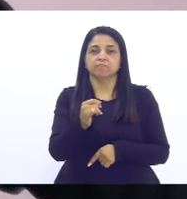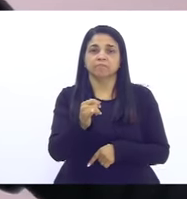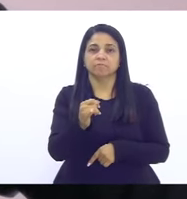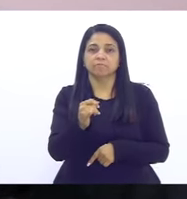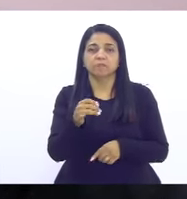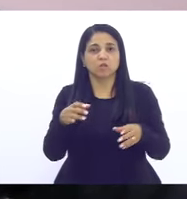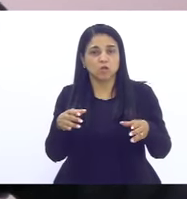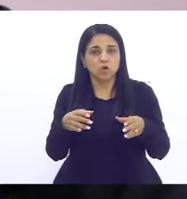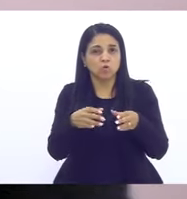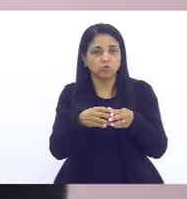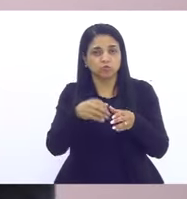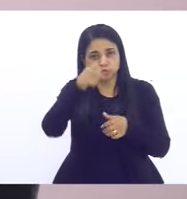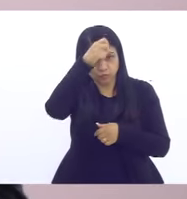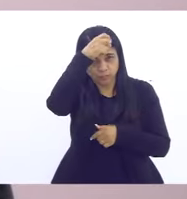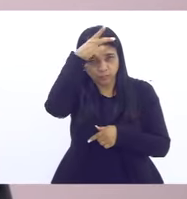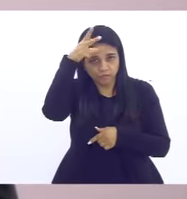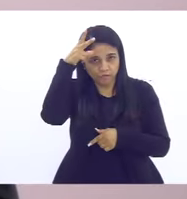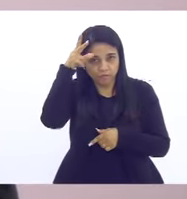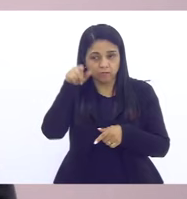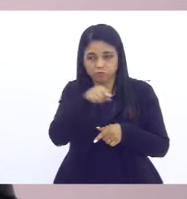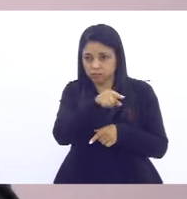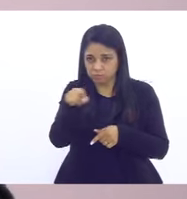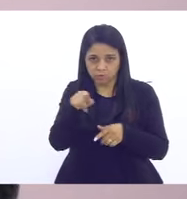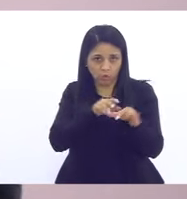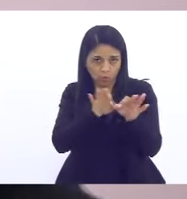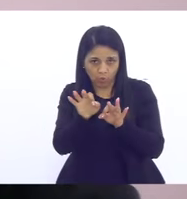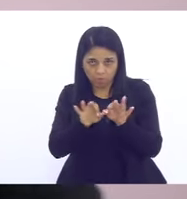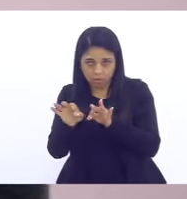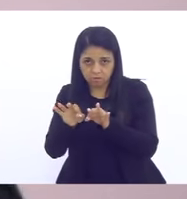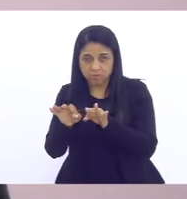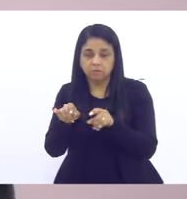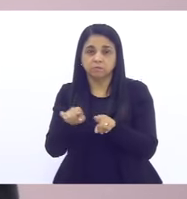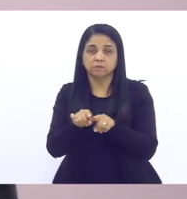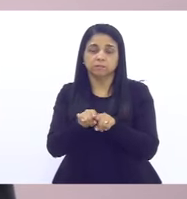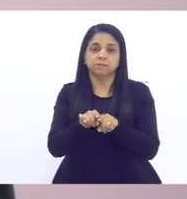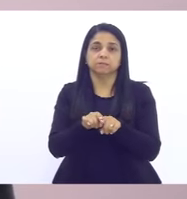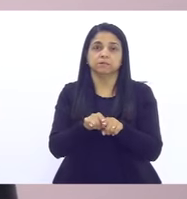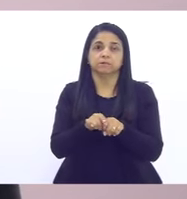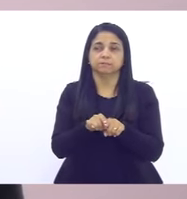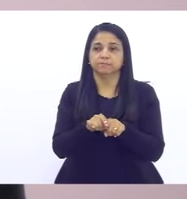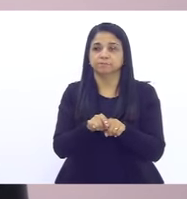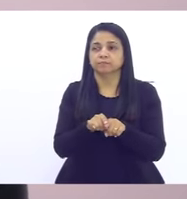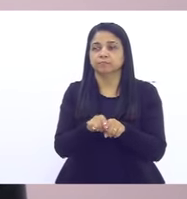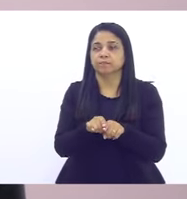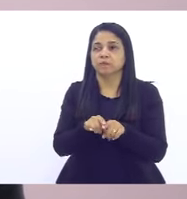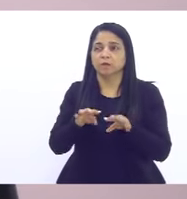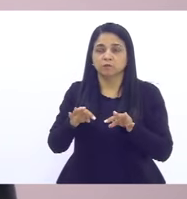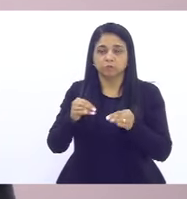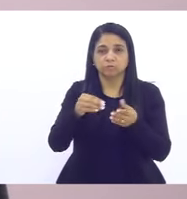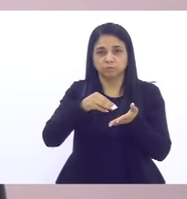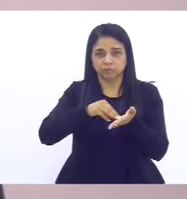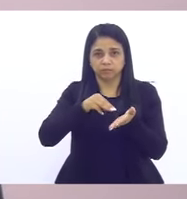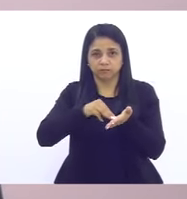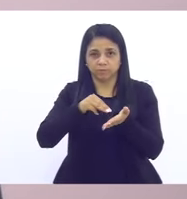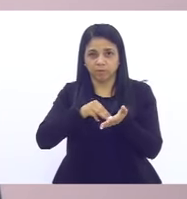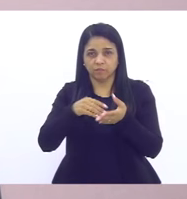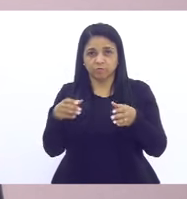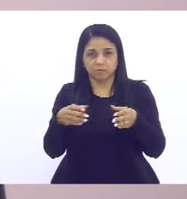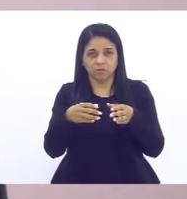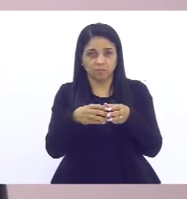esse conjunto de prefeitos que está se organizando. E cientificado aqui todos os membros da comissão, também faz parte